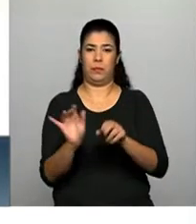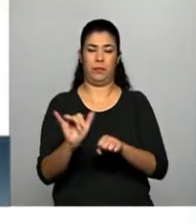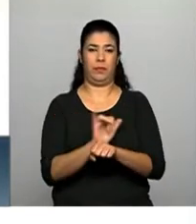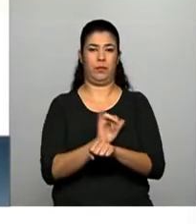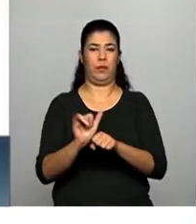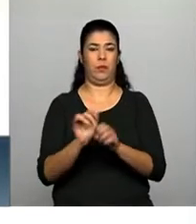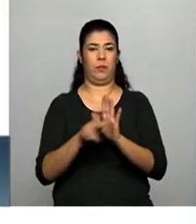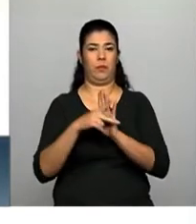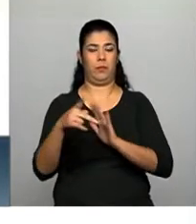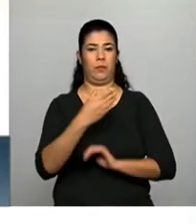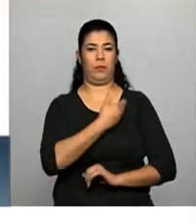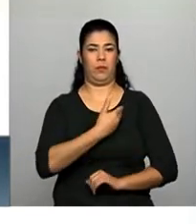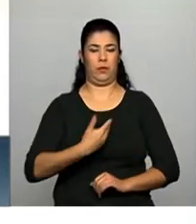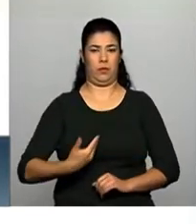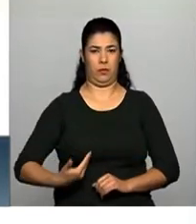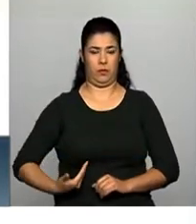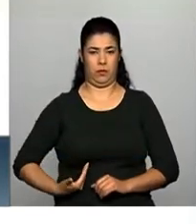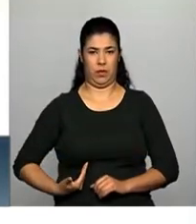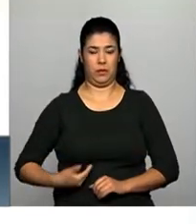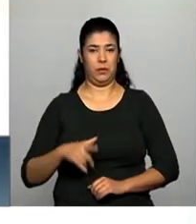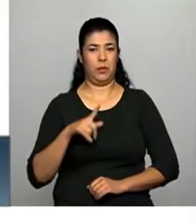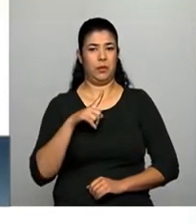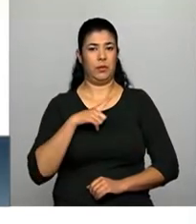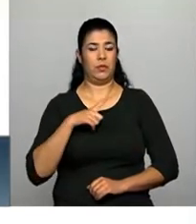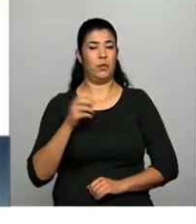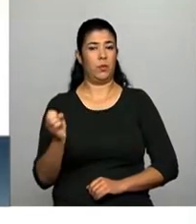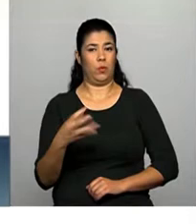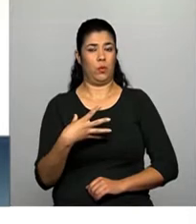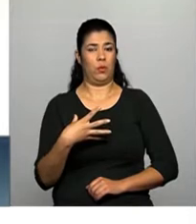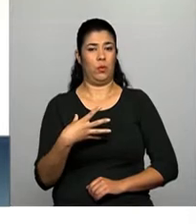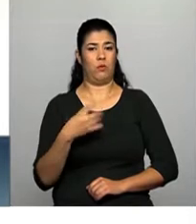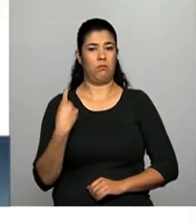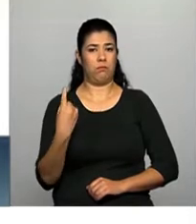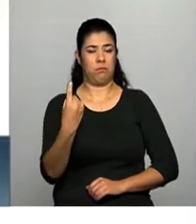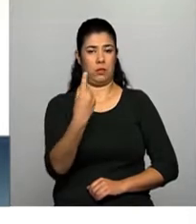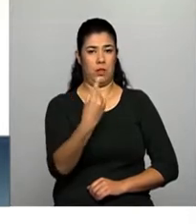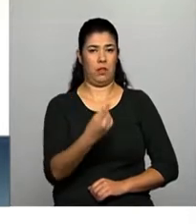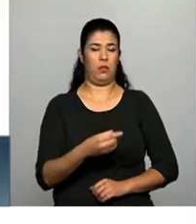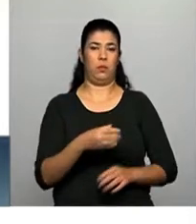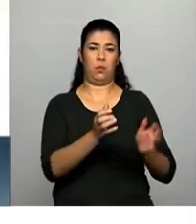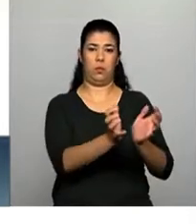do governo para do novo governo com cada ministério.